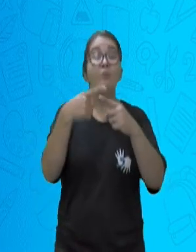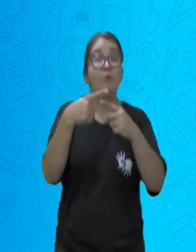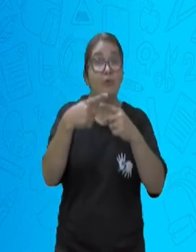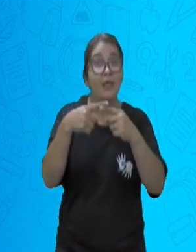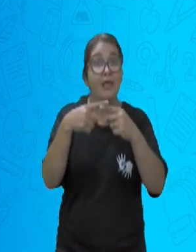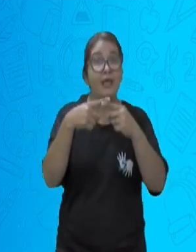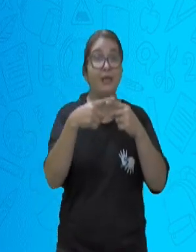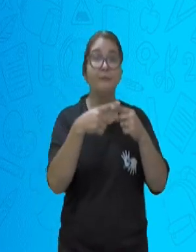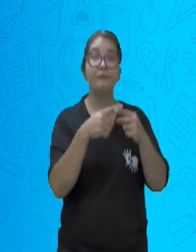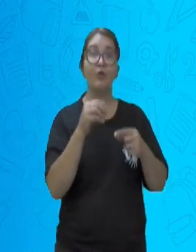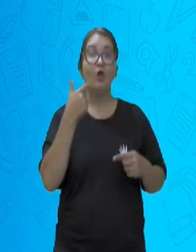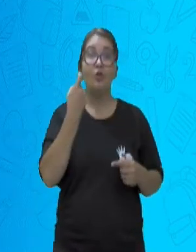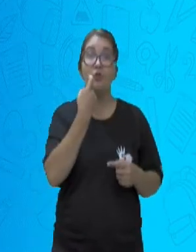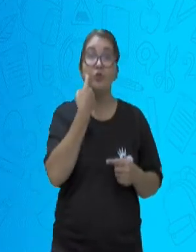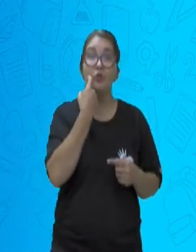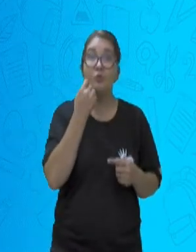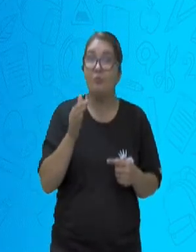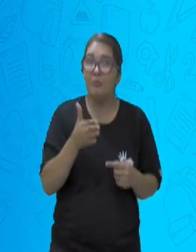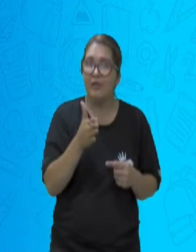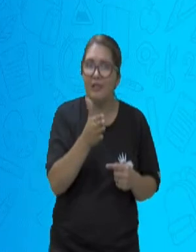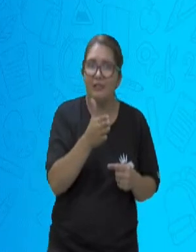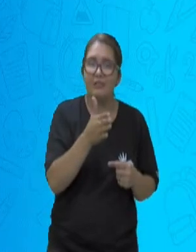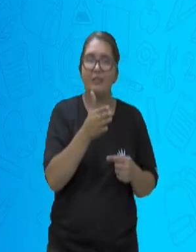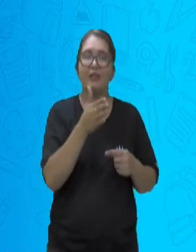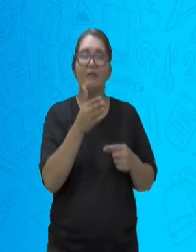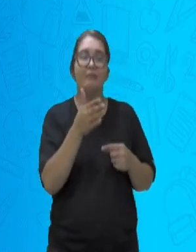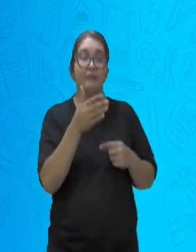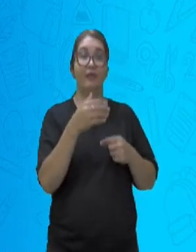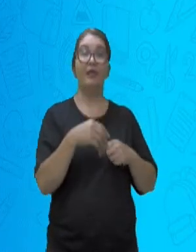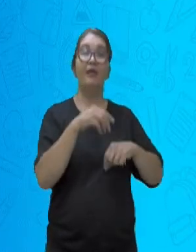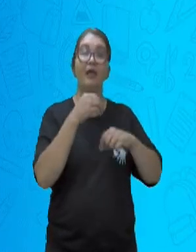proteína, vitaminas e minerais, que